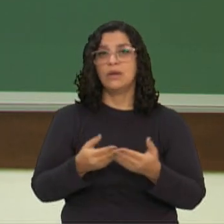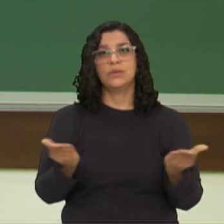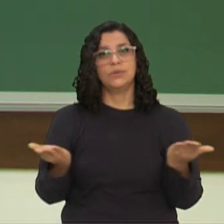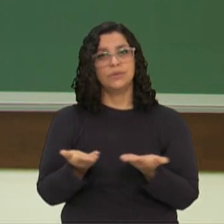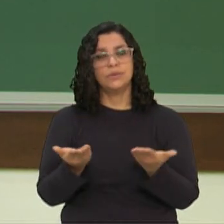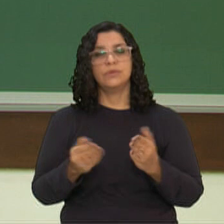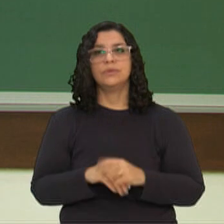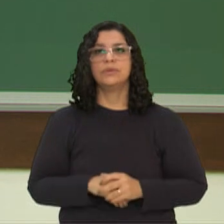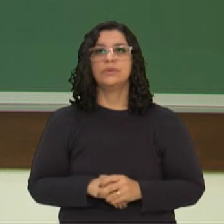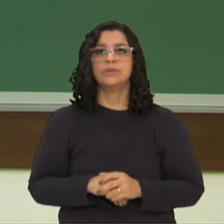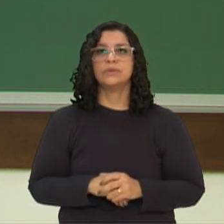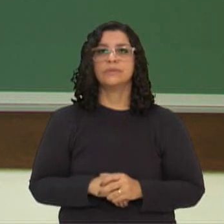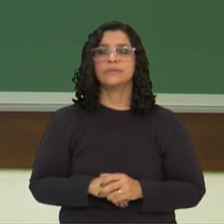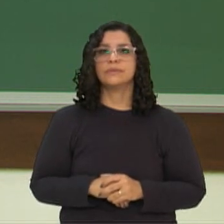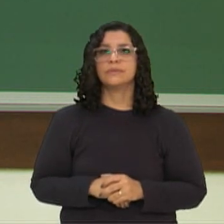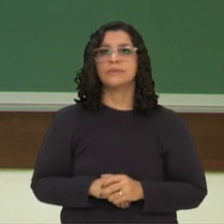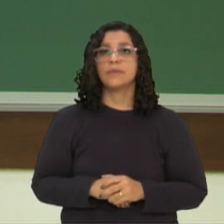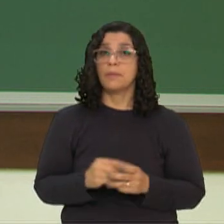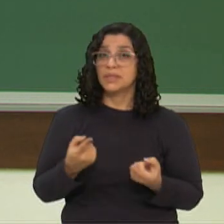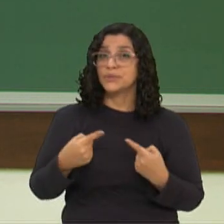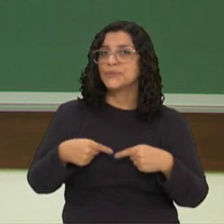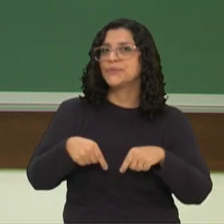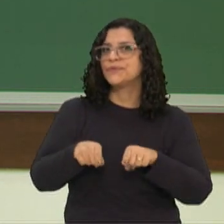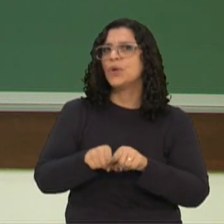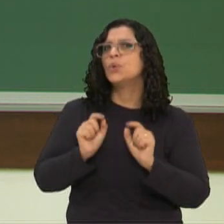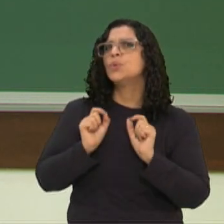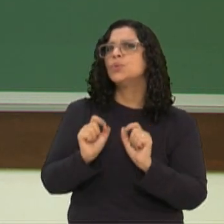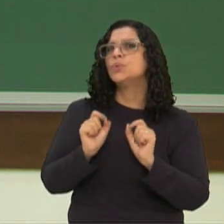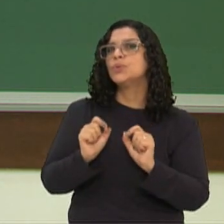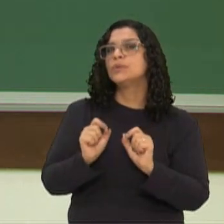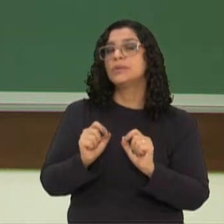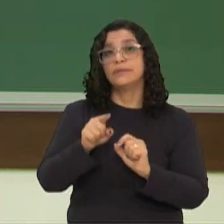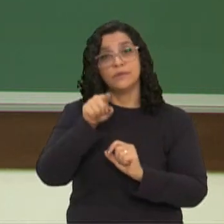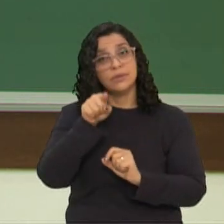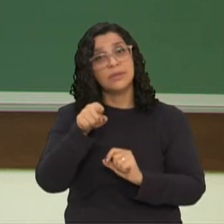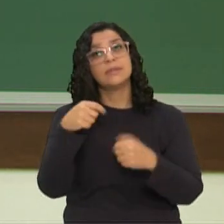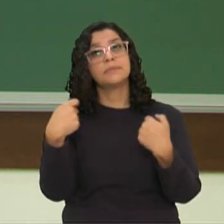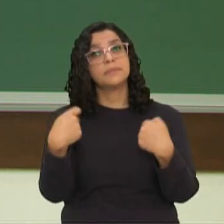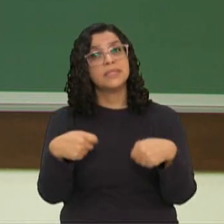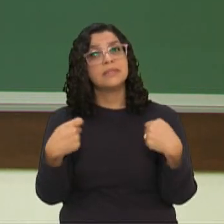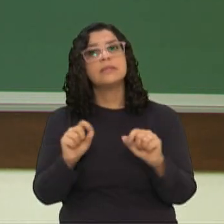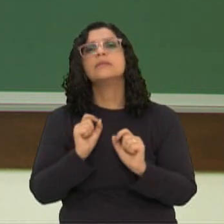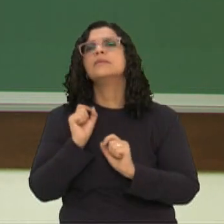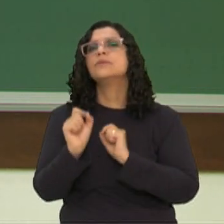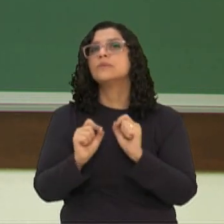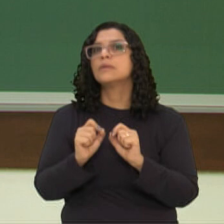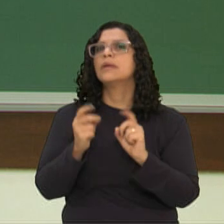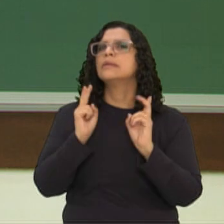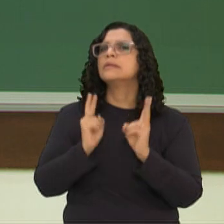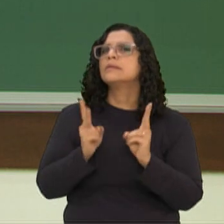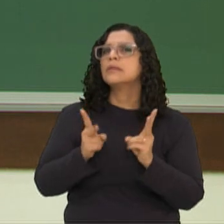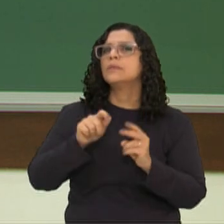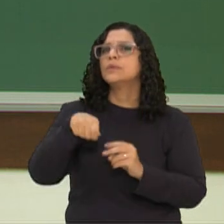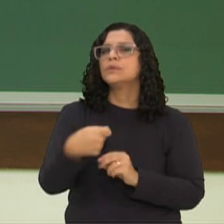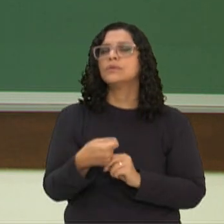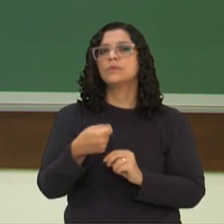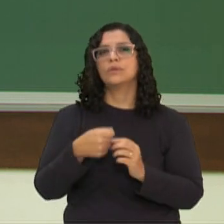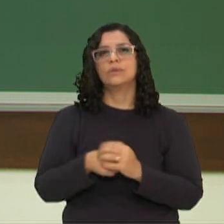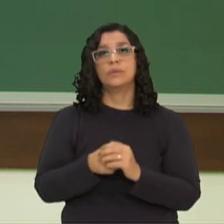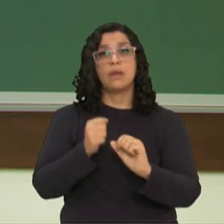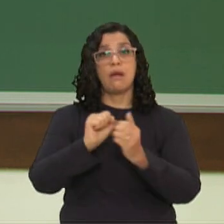de hoje e apenas voltando lá à questão do reforço aqui que nós devemos fazer sempre com relação